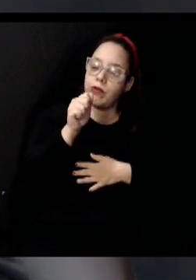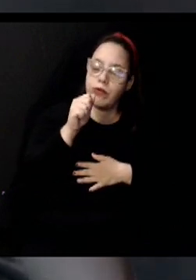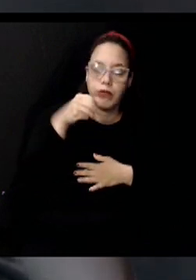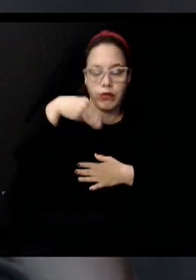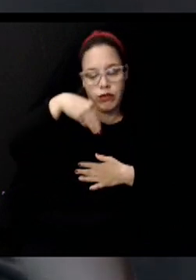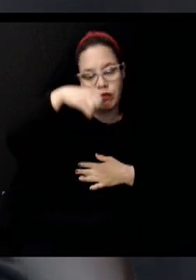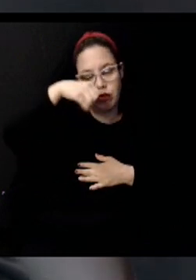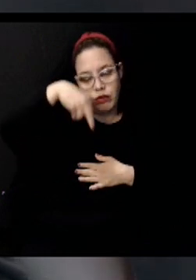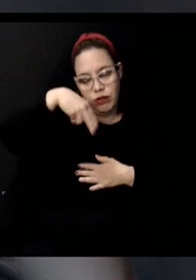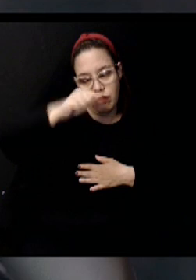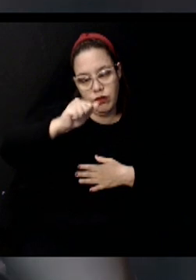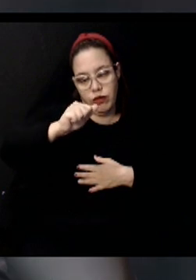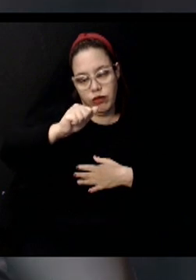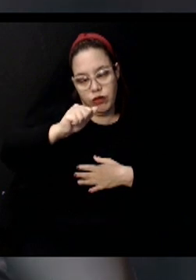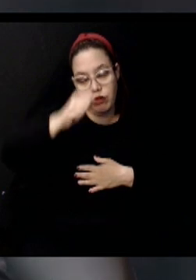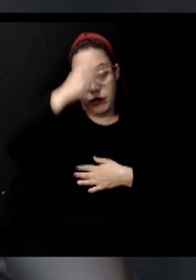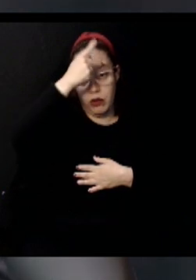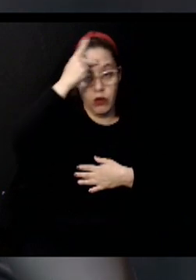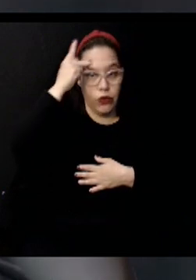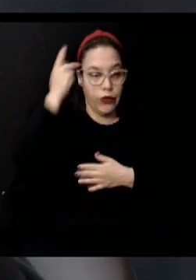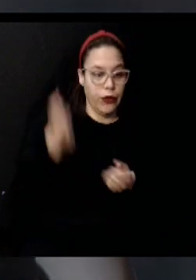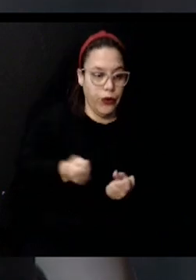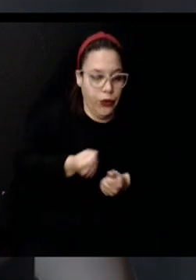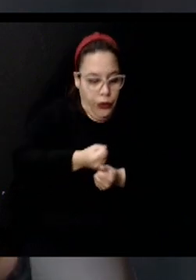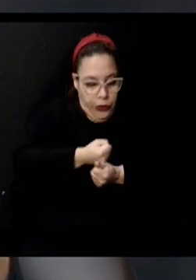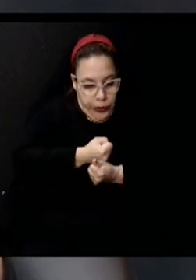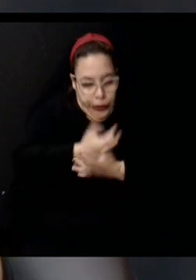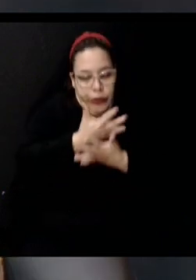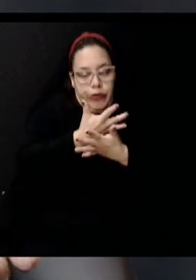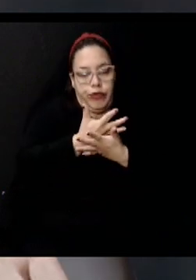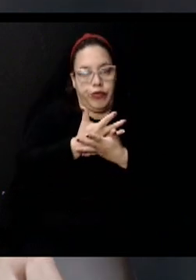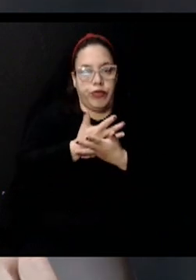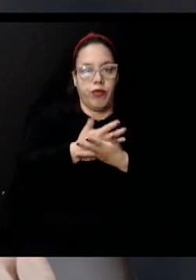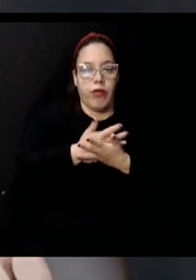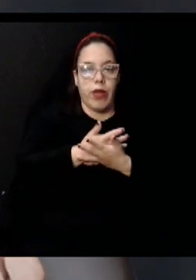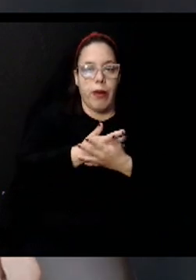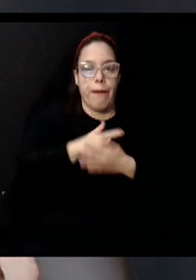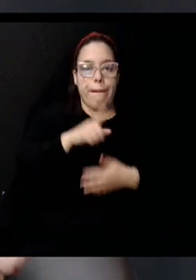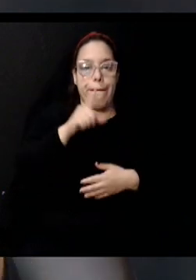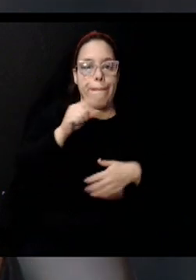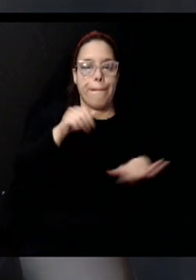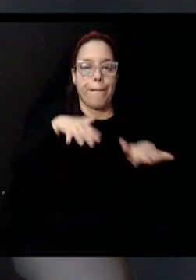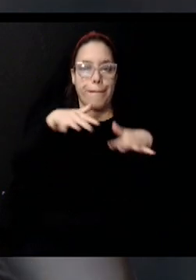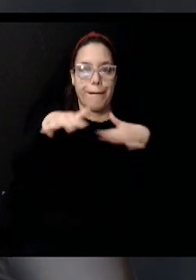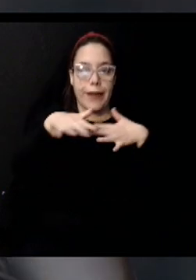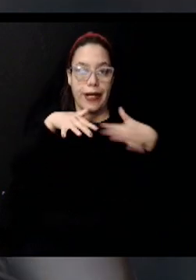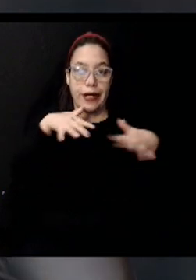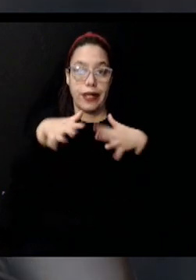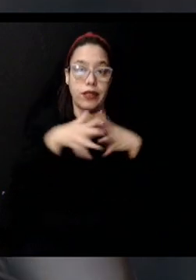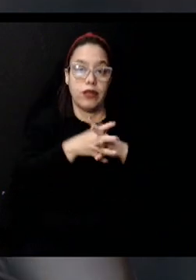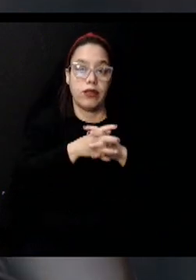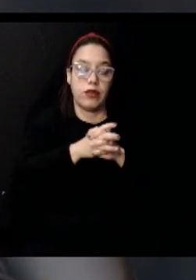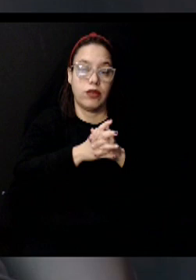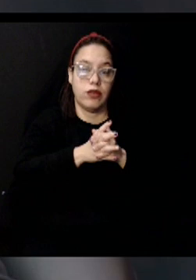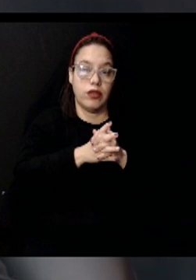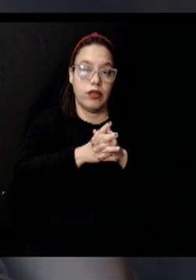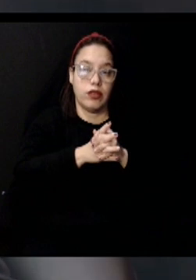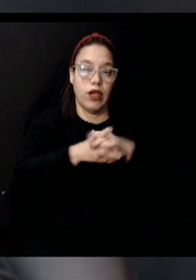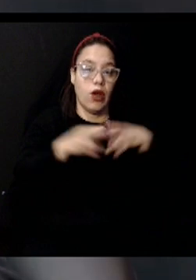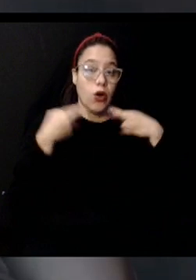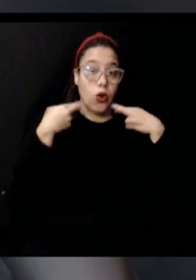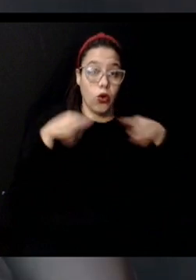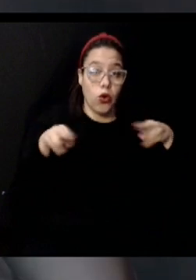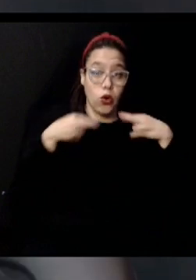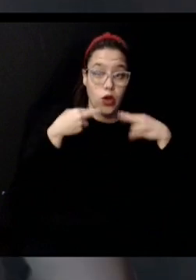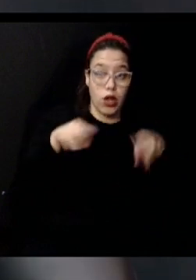ela tem que externalizar também essa frustração, que dá esse alívio momentâneo, né, de uma reclamação que ela está tendo